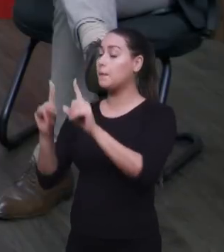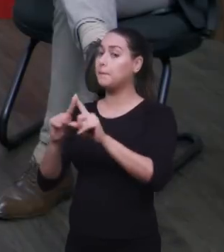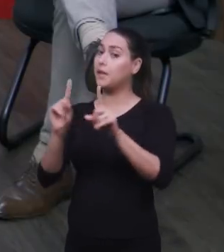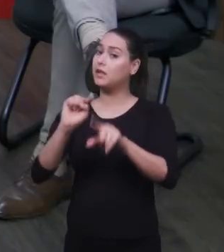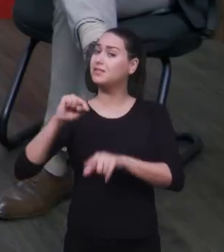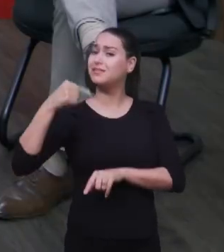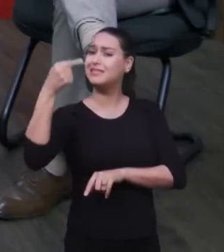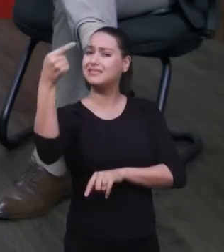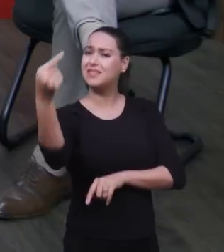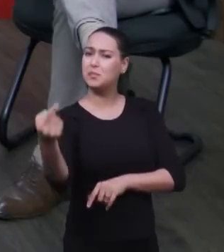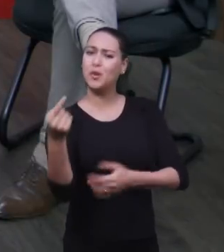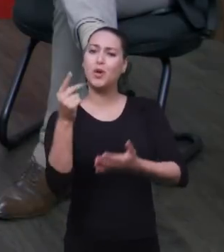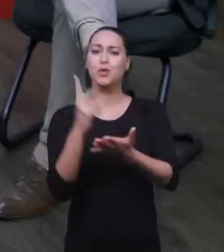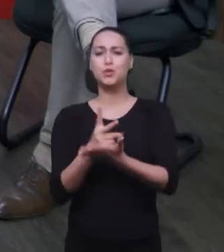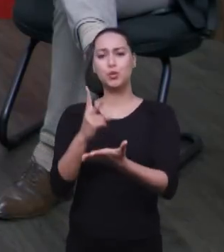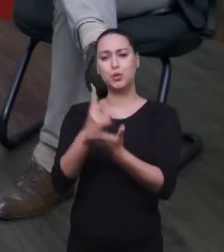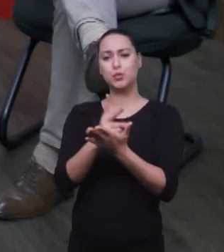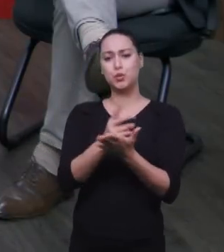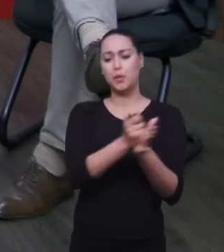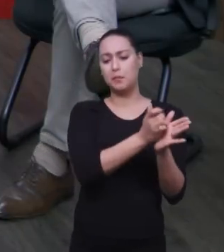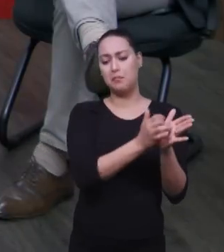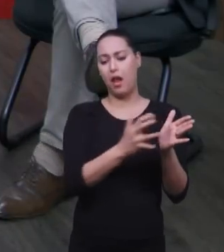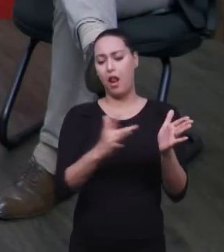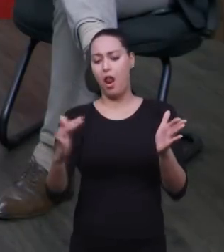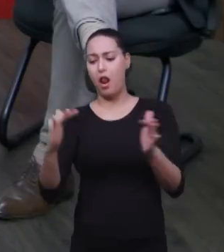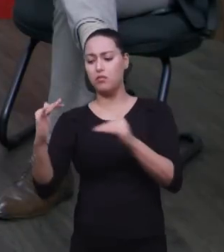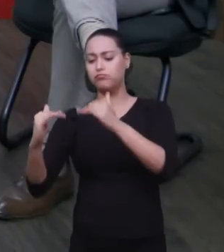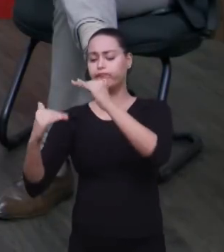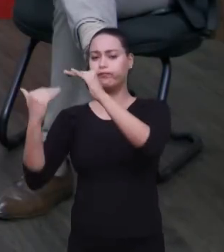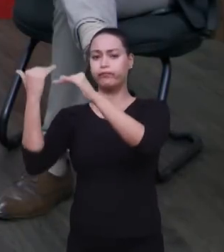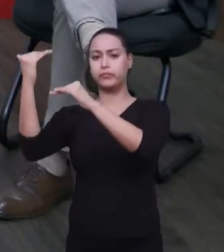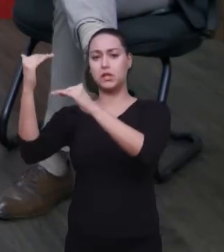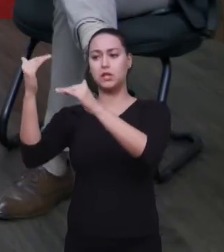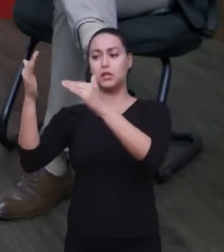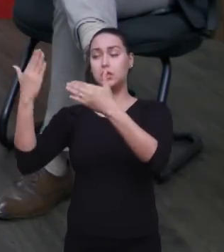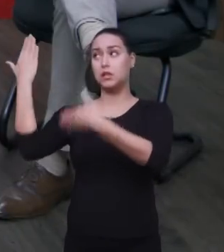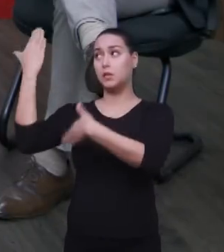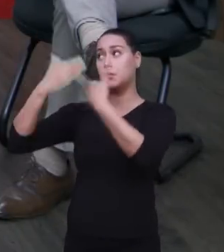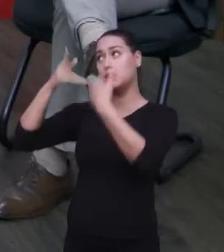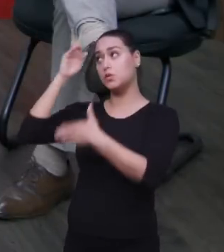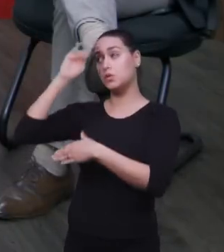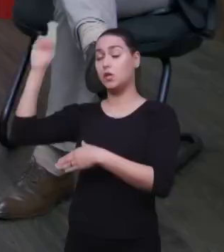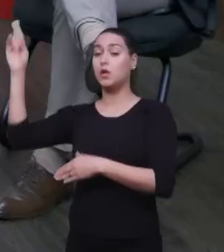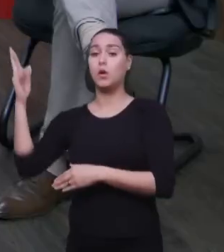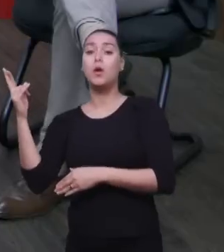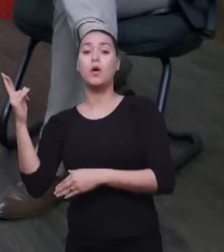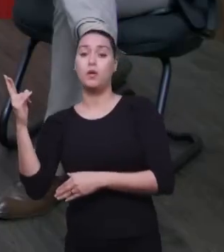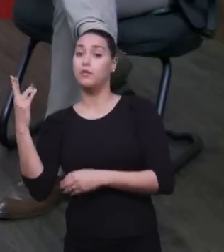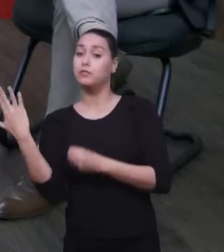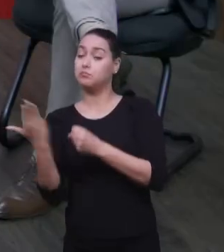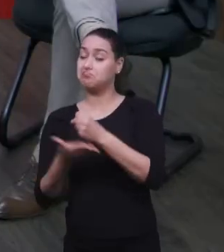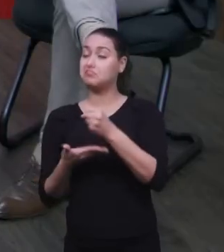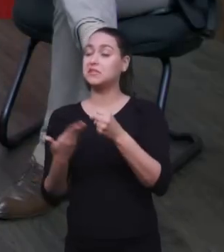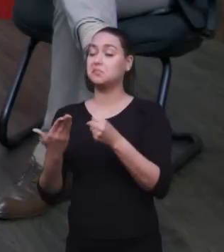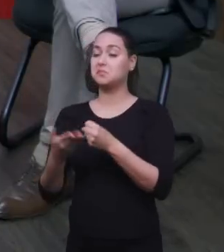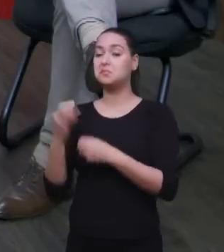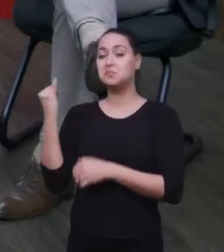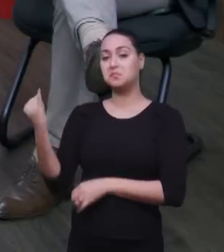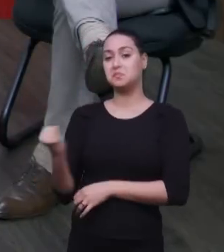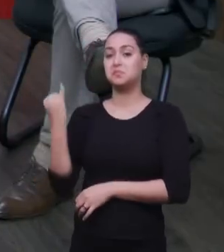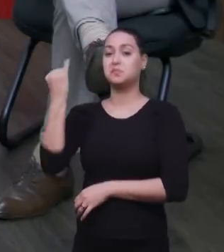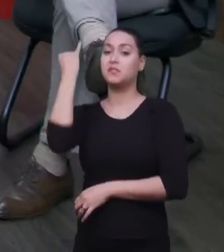a questão depois de continuar na presença do Senhor é que é fundamental. Por quê?